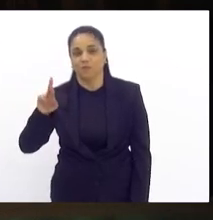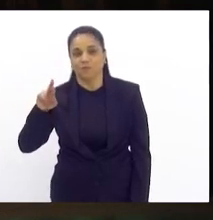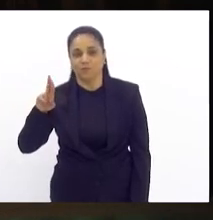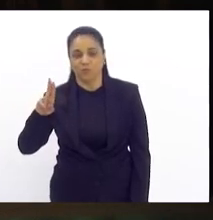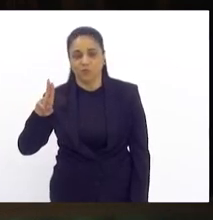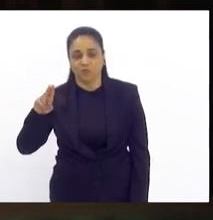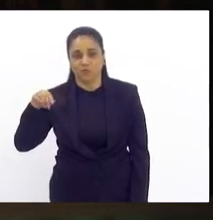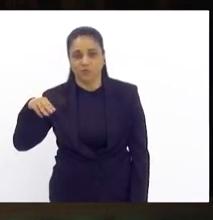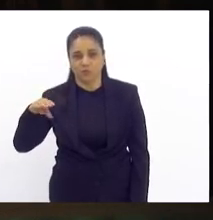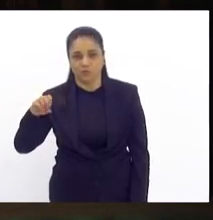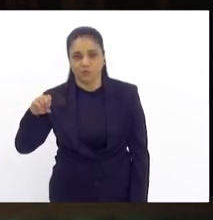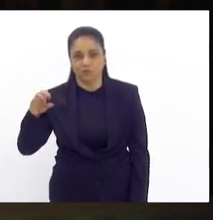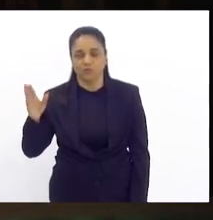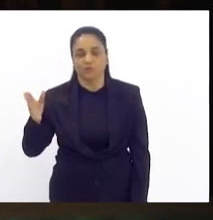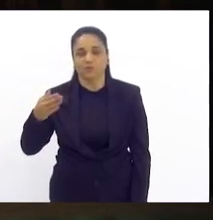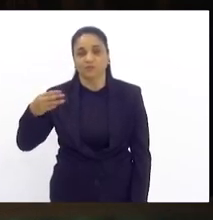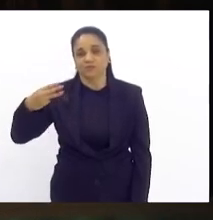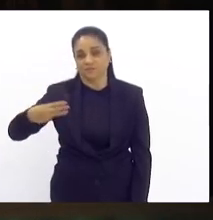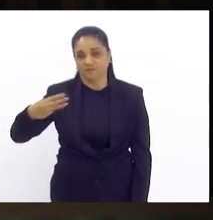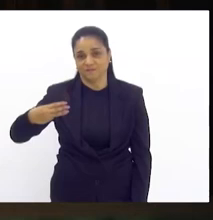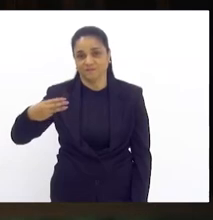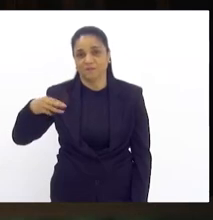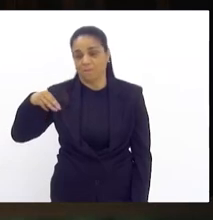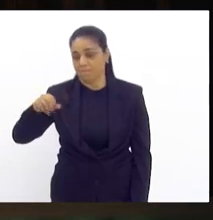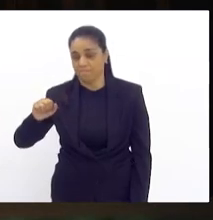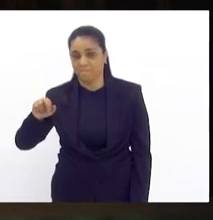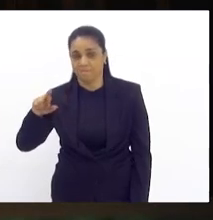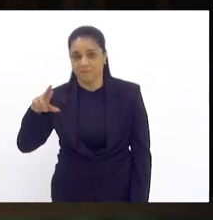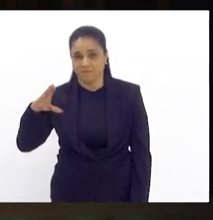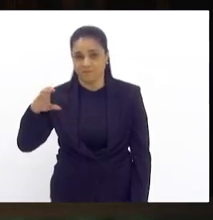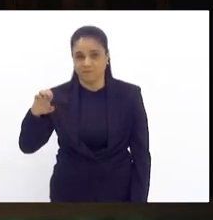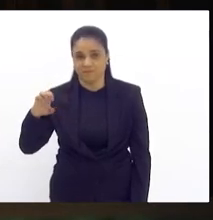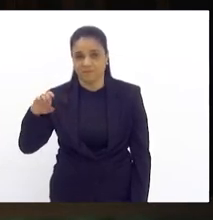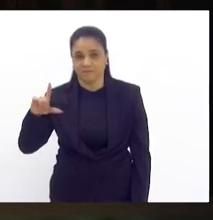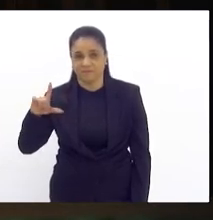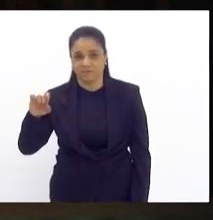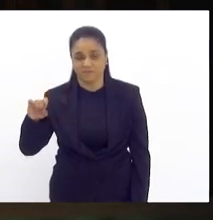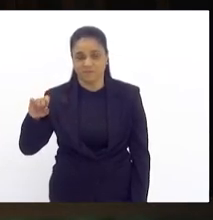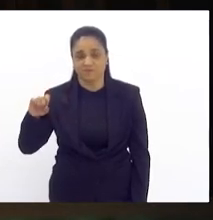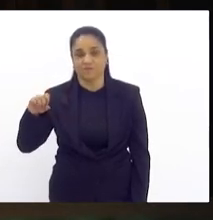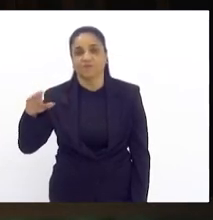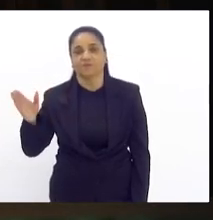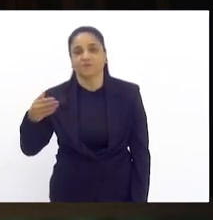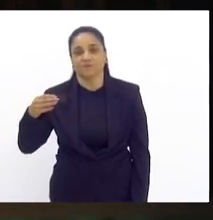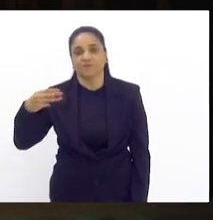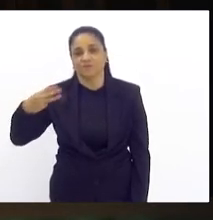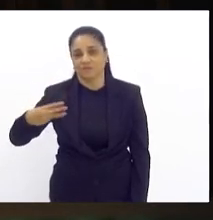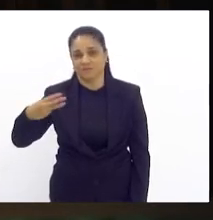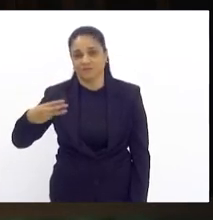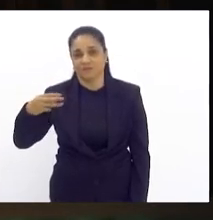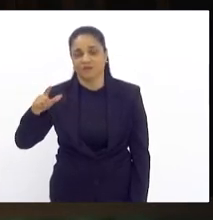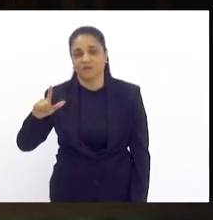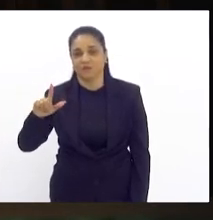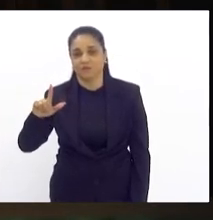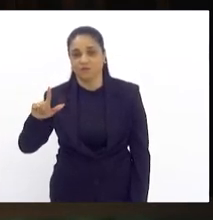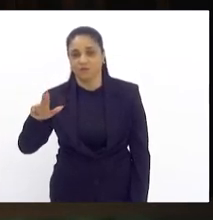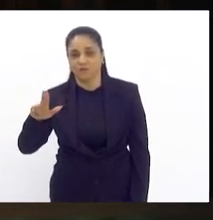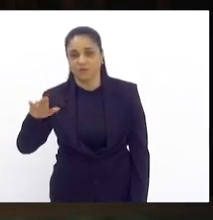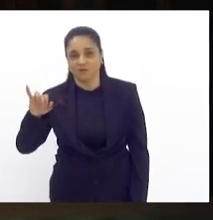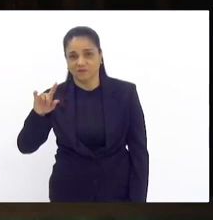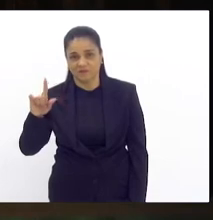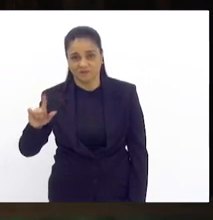Zola. Terceiro Sargento Marcelo Marins Carneiro. Terceiro Sargento Luiz Tadeu de